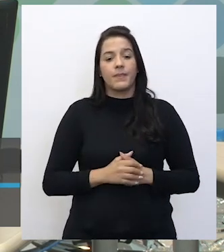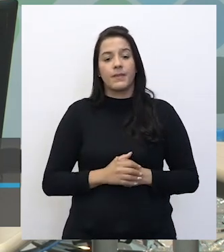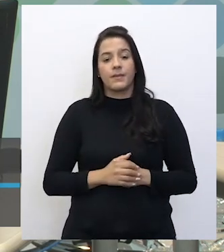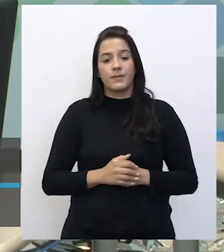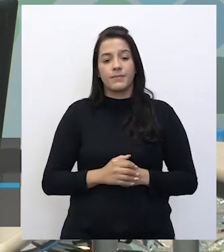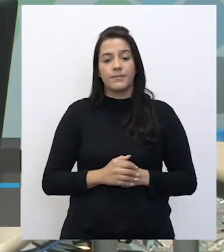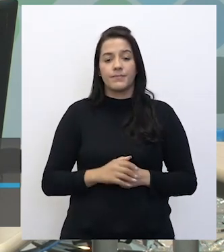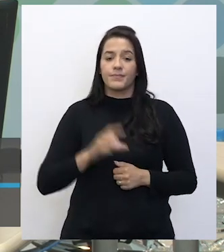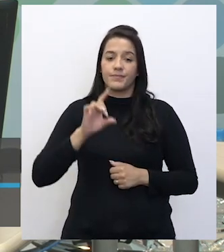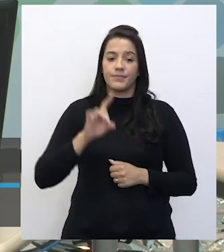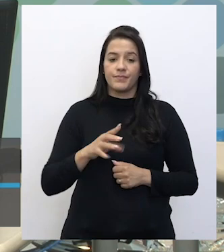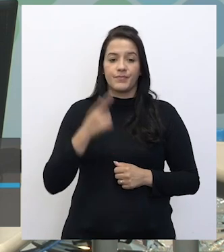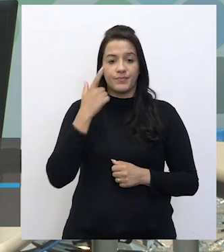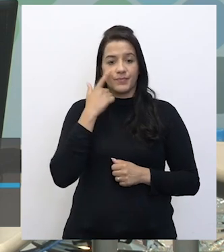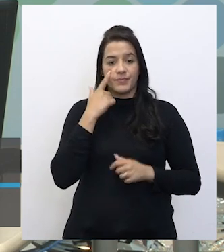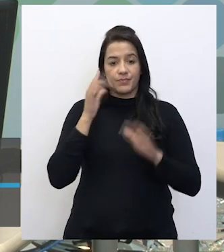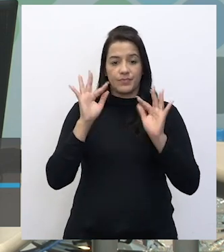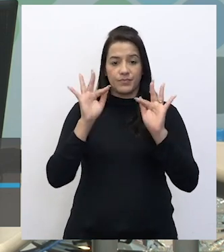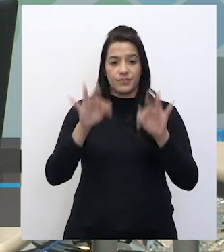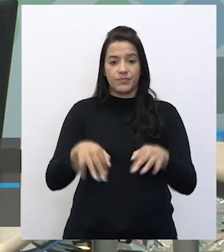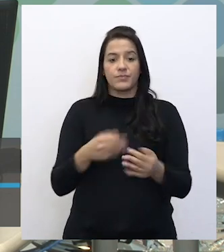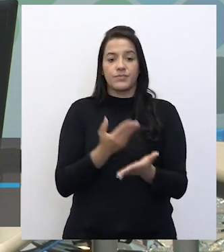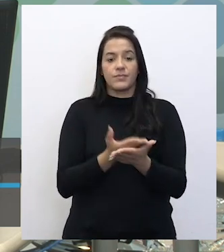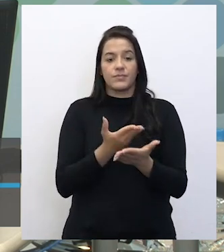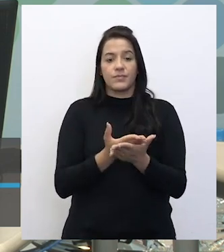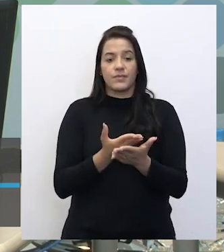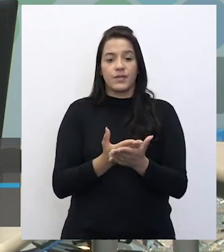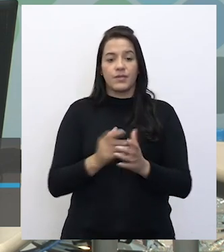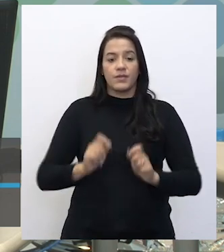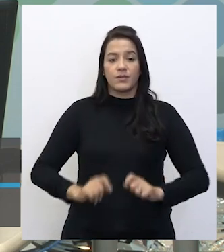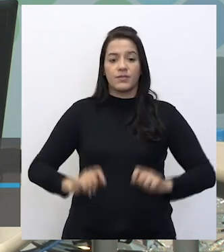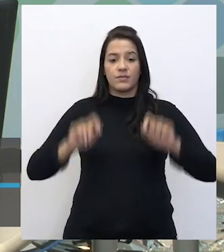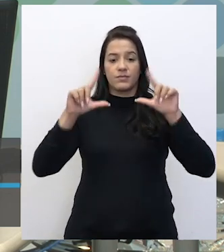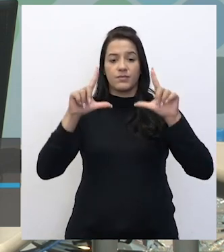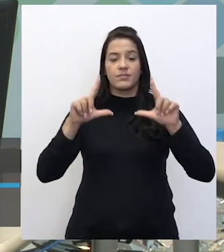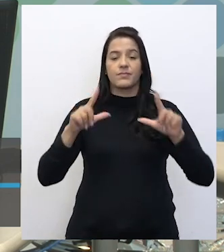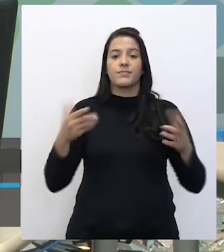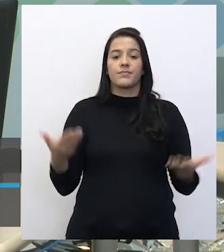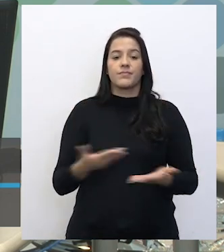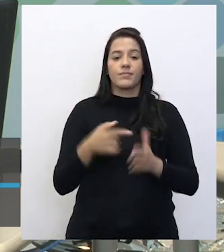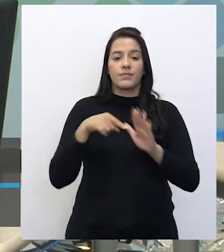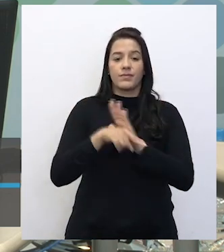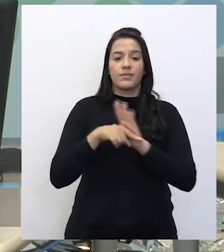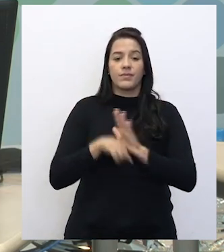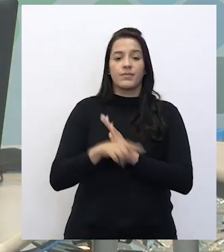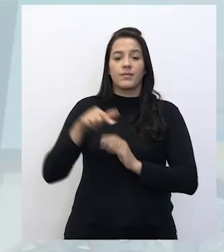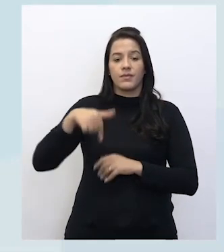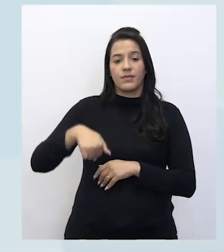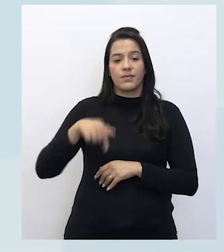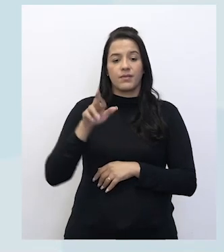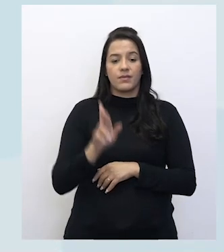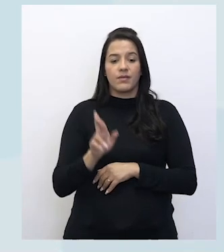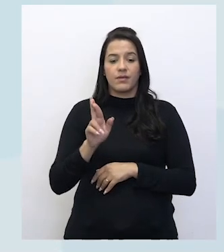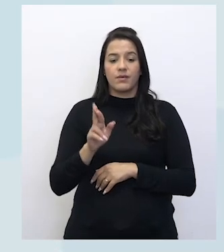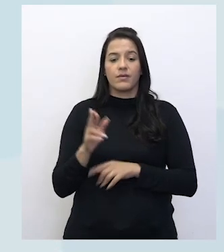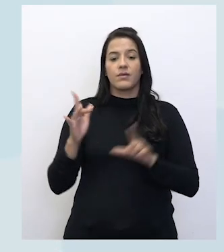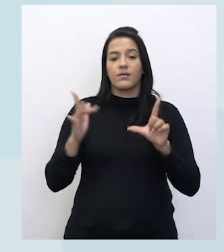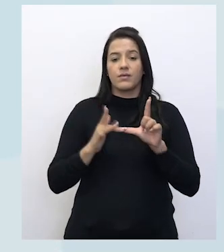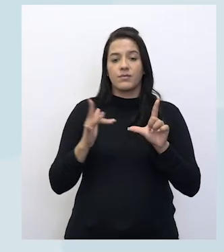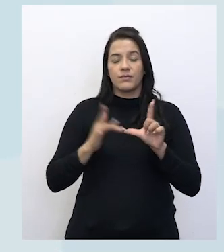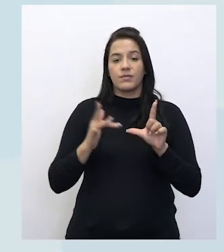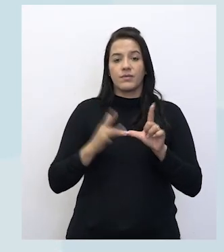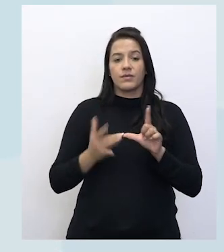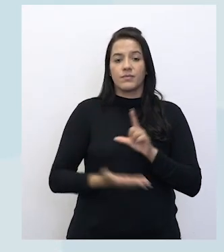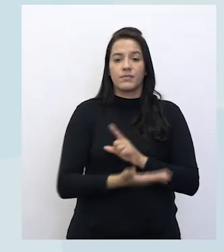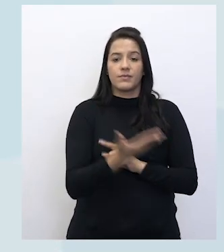Gente, olha só, estamos chegando ao finalzinho da nossa aula, vai aparecer aí na tela para vocês agora o QR Code, tá? E também o link,